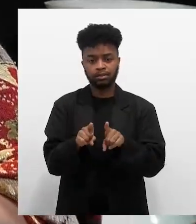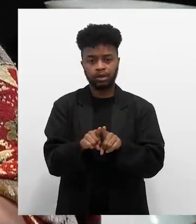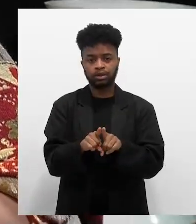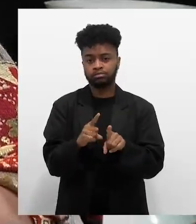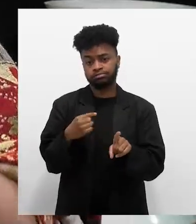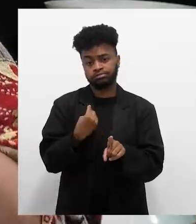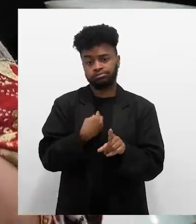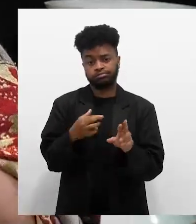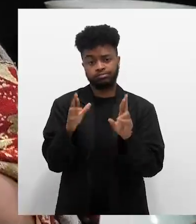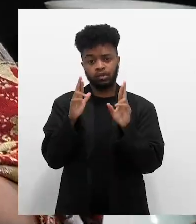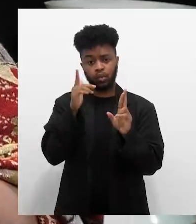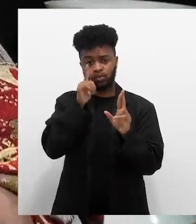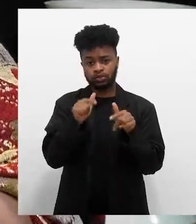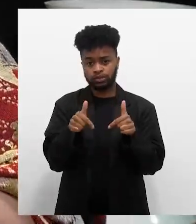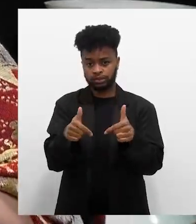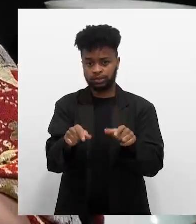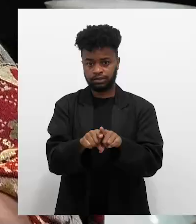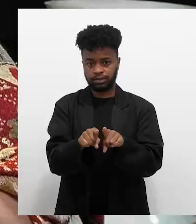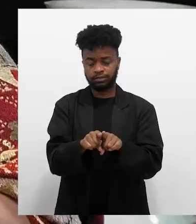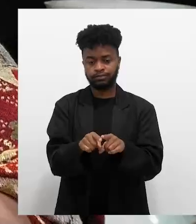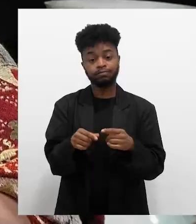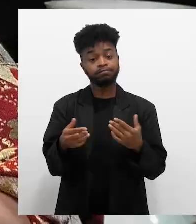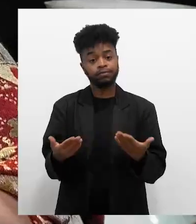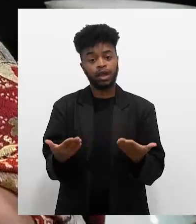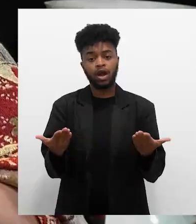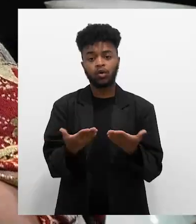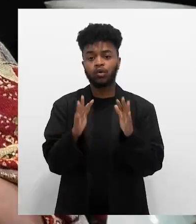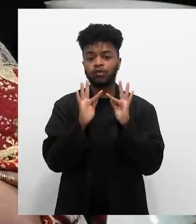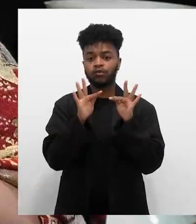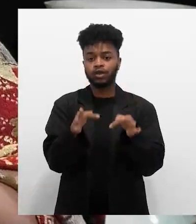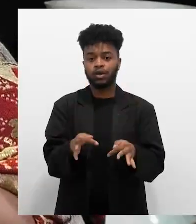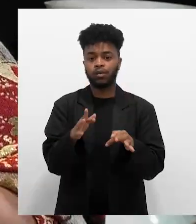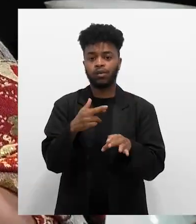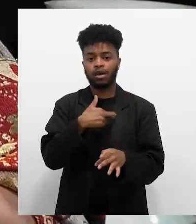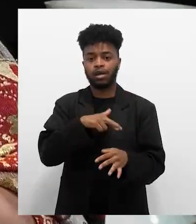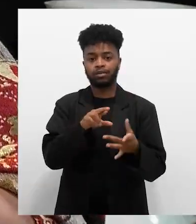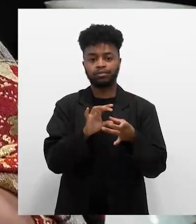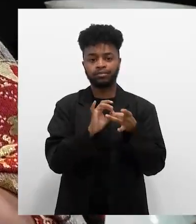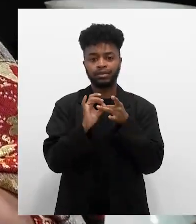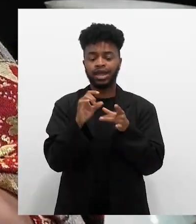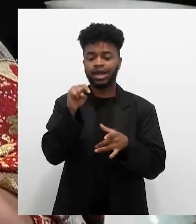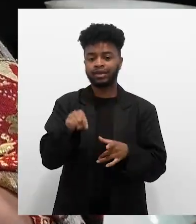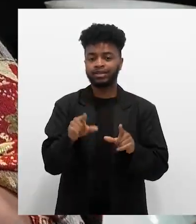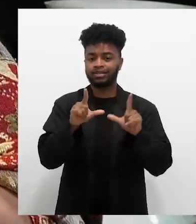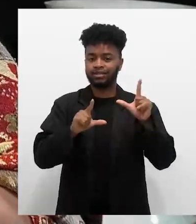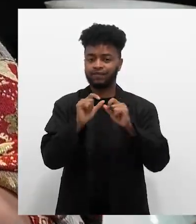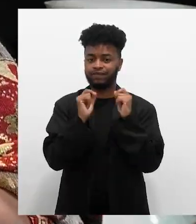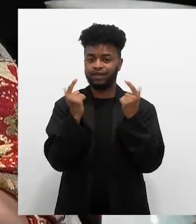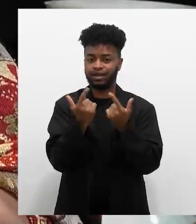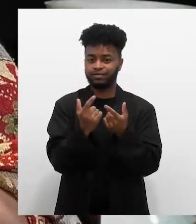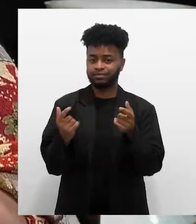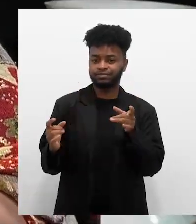com isso nós também poderemos fazer. E aqui nós vamos encerrando o Religare,